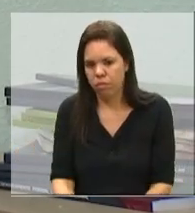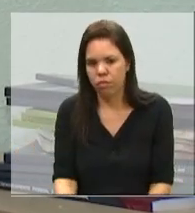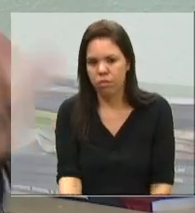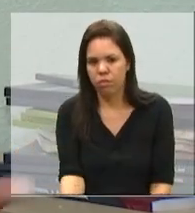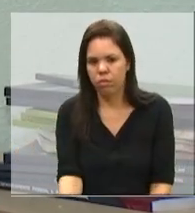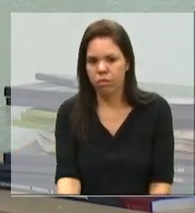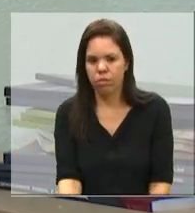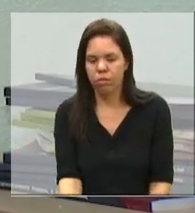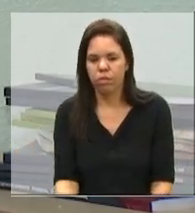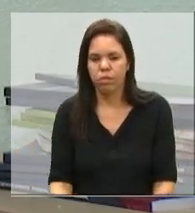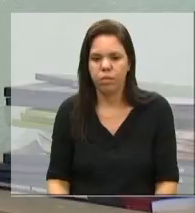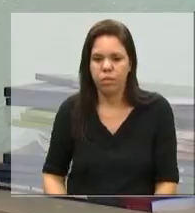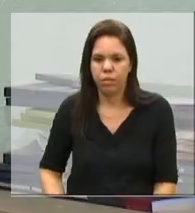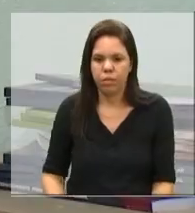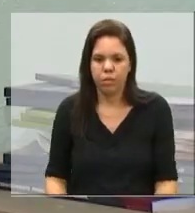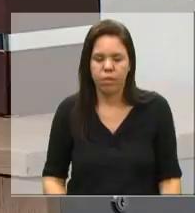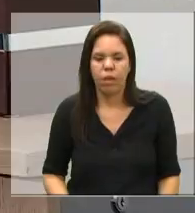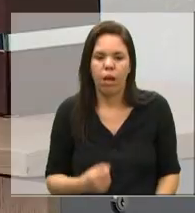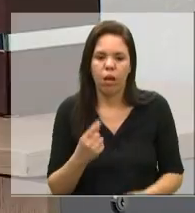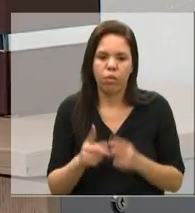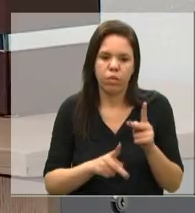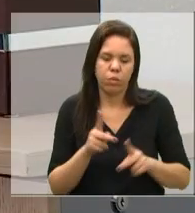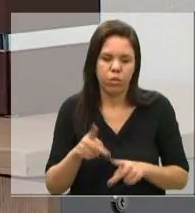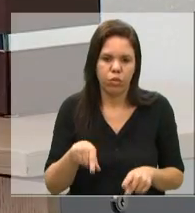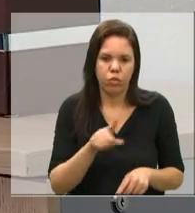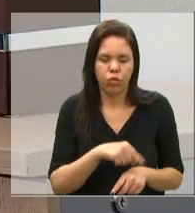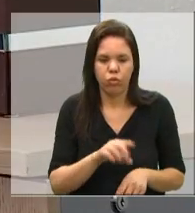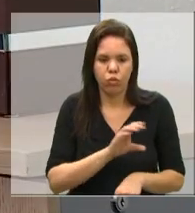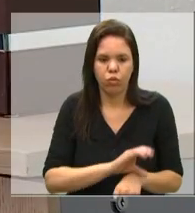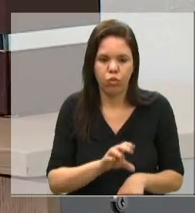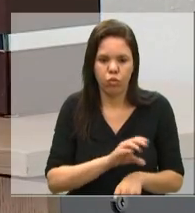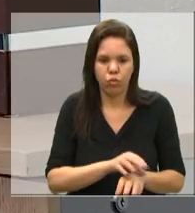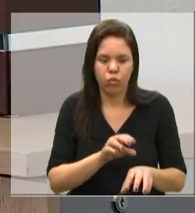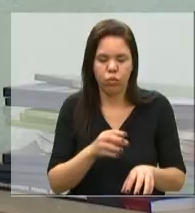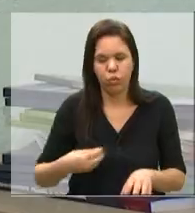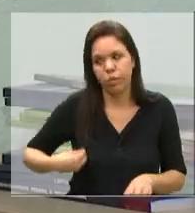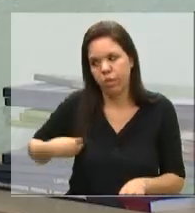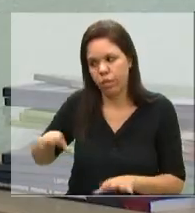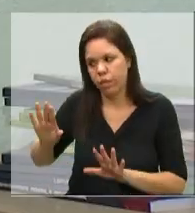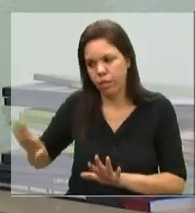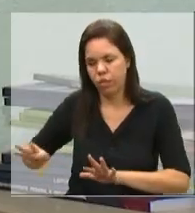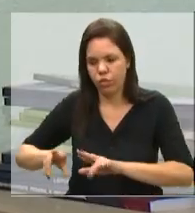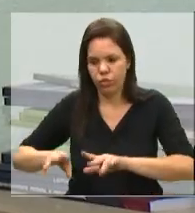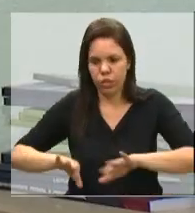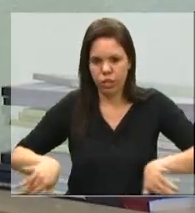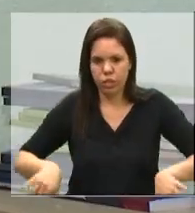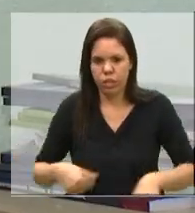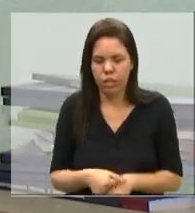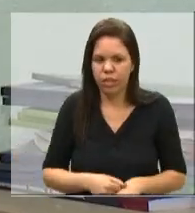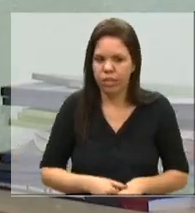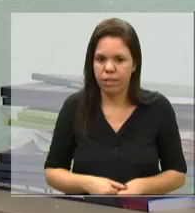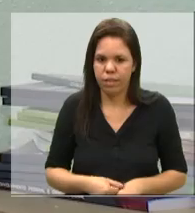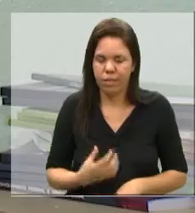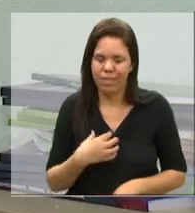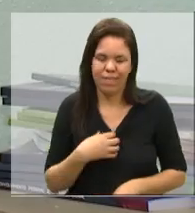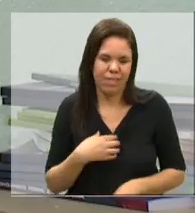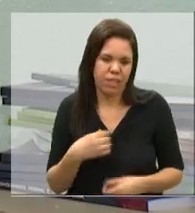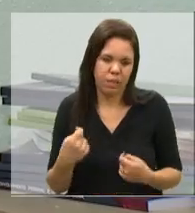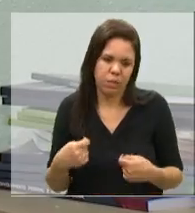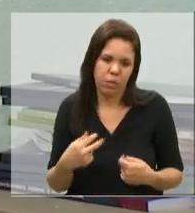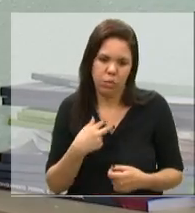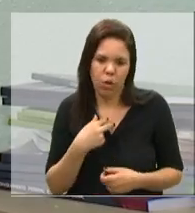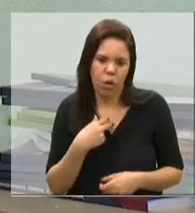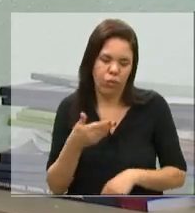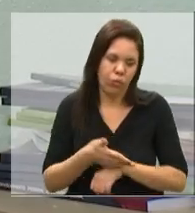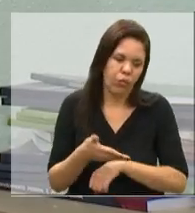que essas pessoas escolhem o curso na modalidade presencial por N motivos,